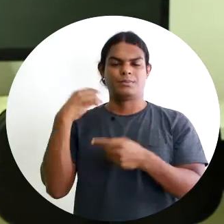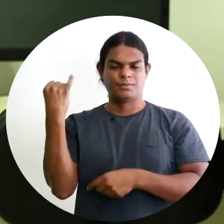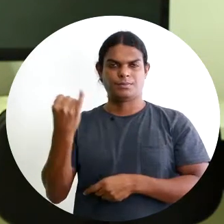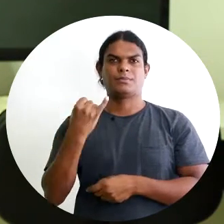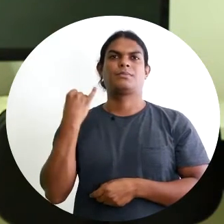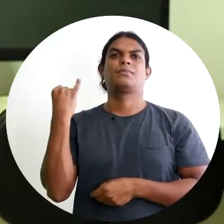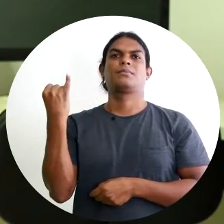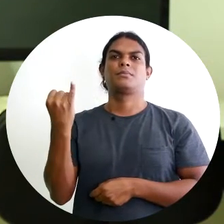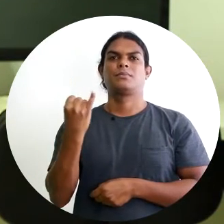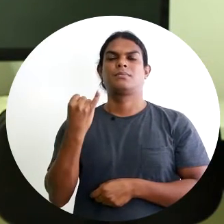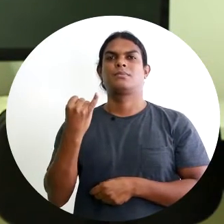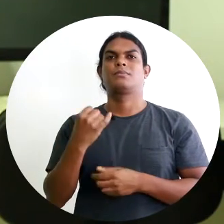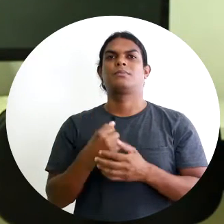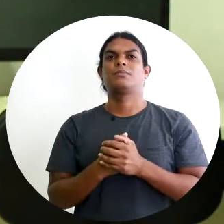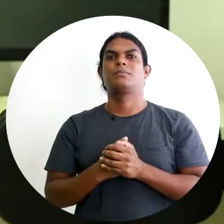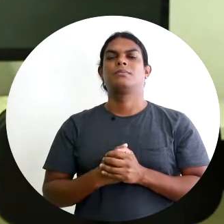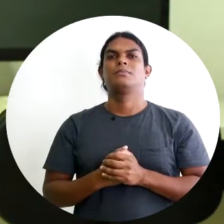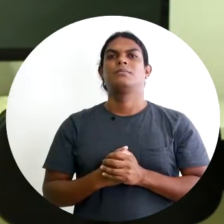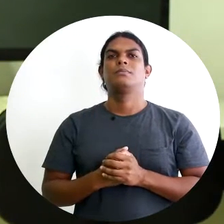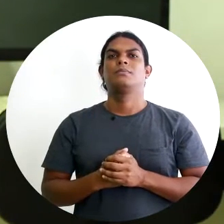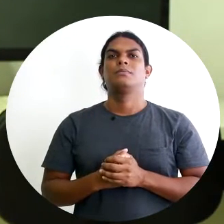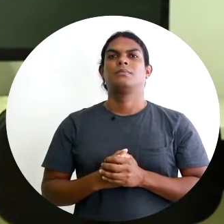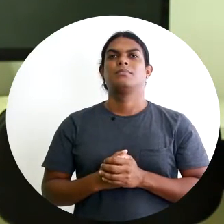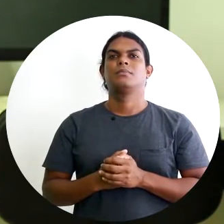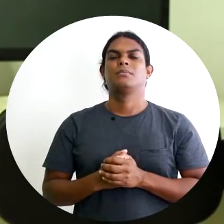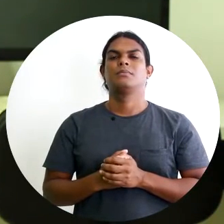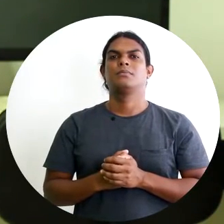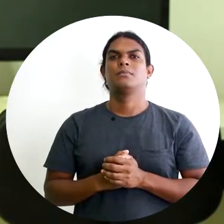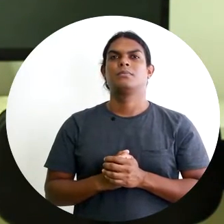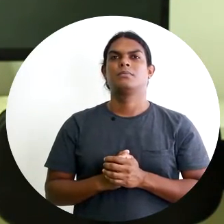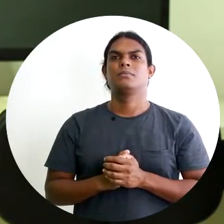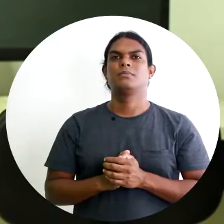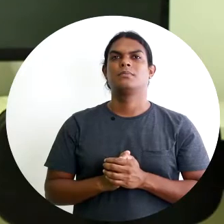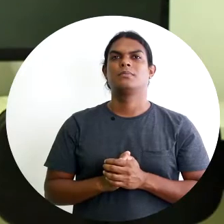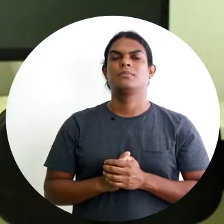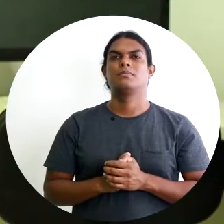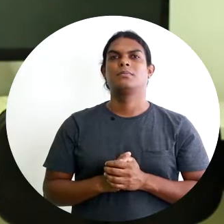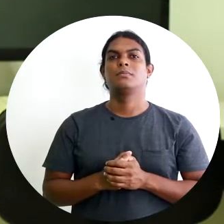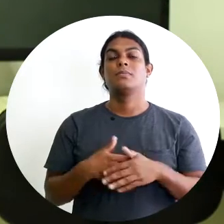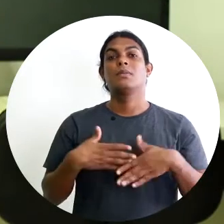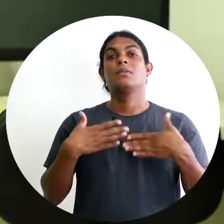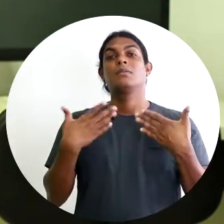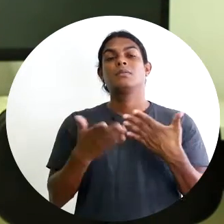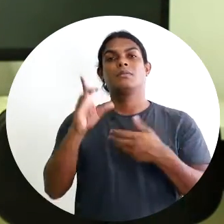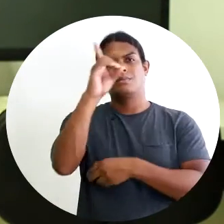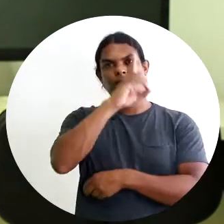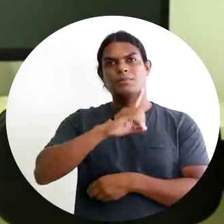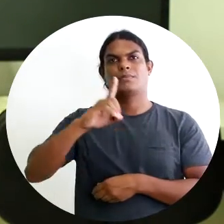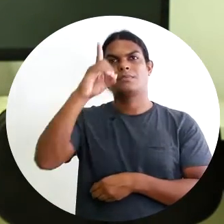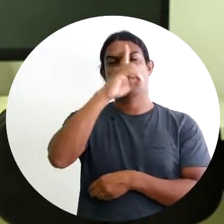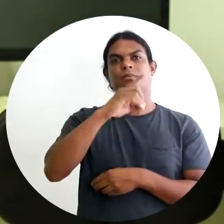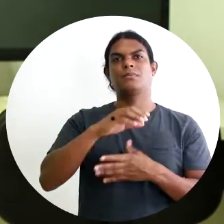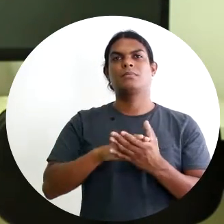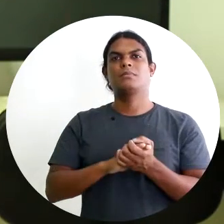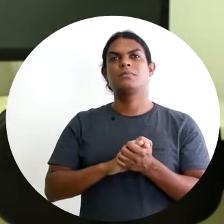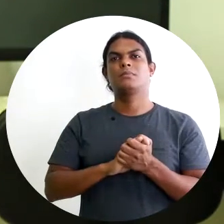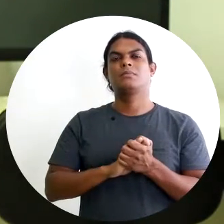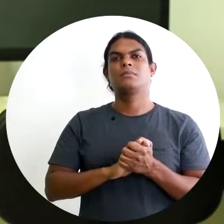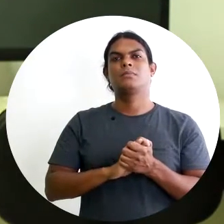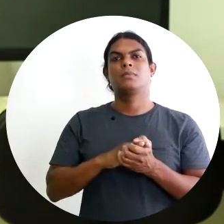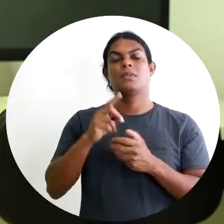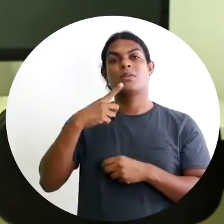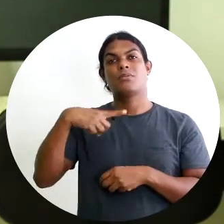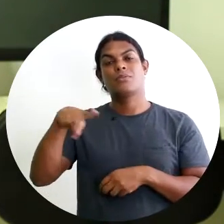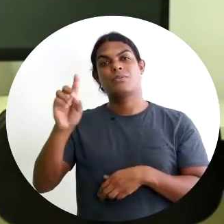de segurança para poder ser mais tranquilo o nosso passeio. Então, no domingo, a gente fez a trajetória de bike e aí a gente